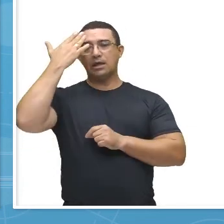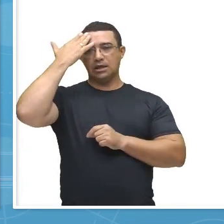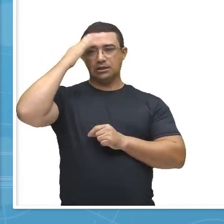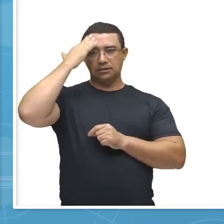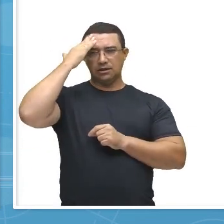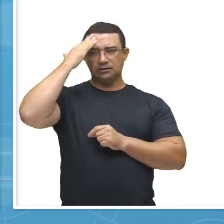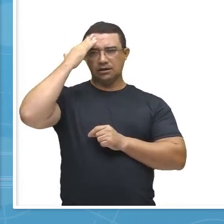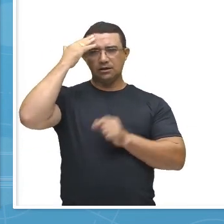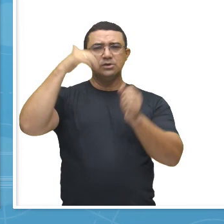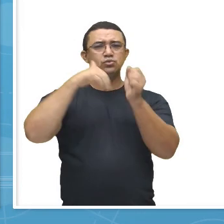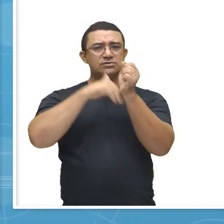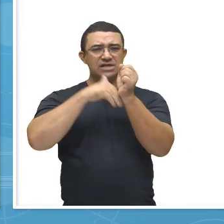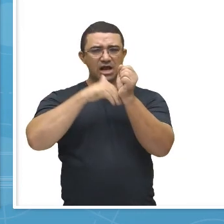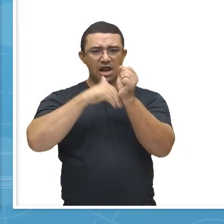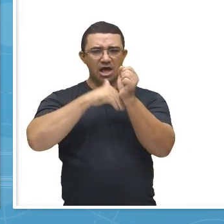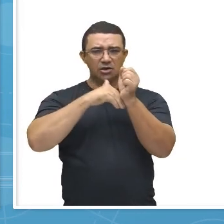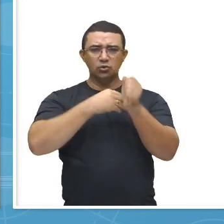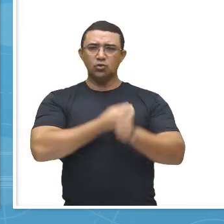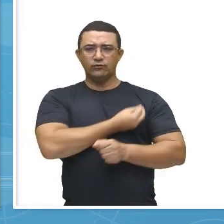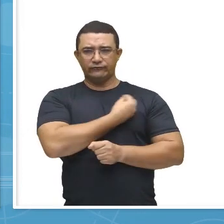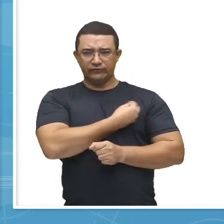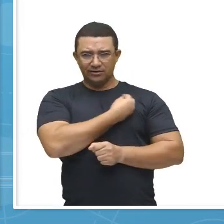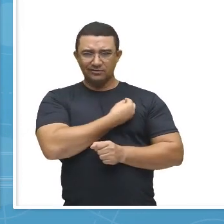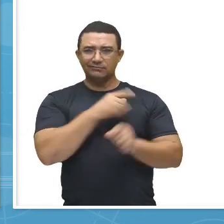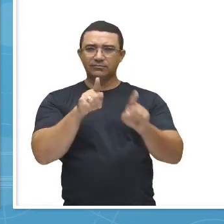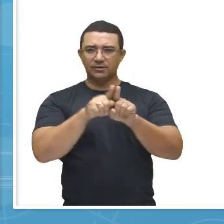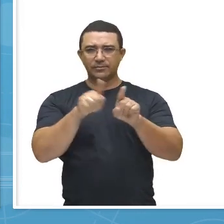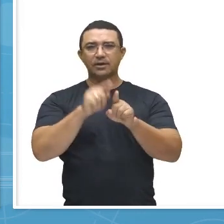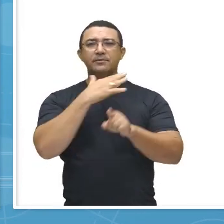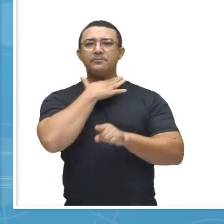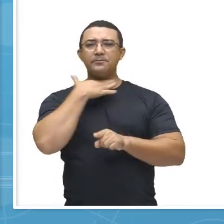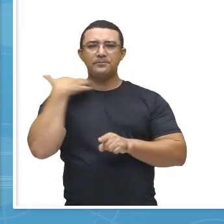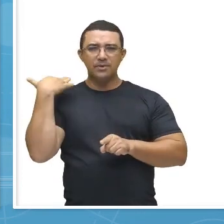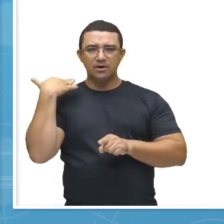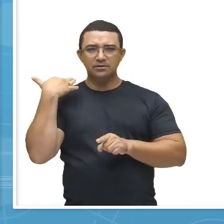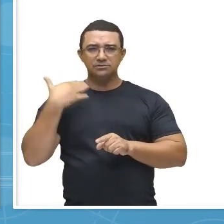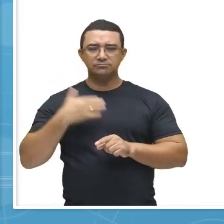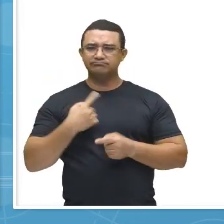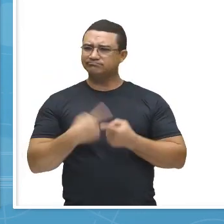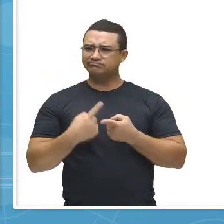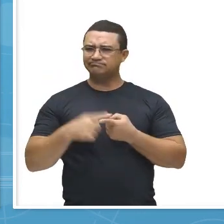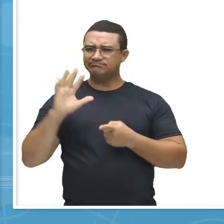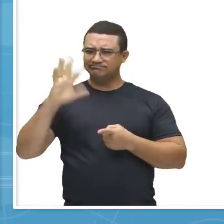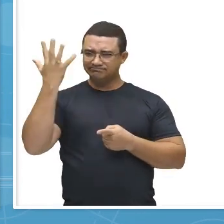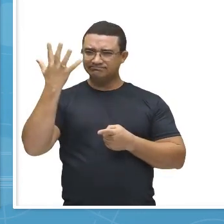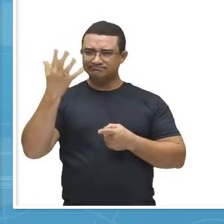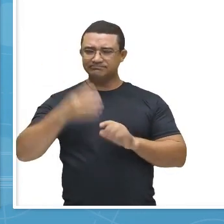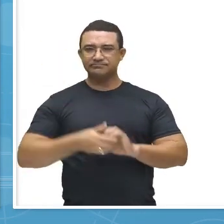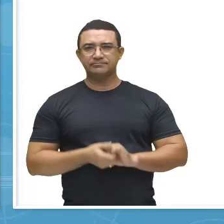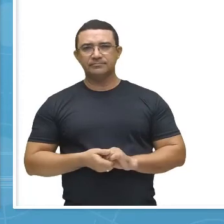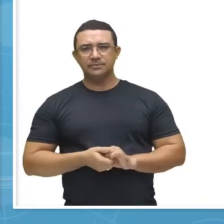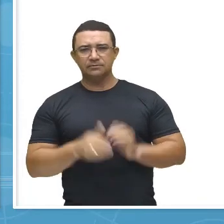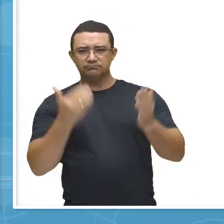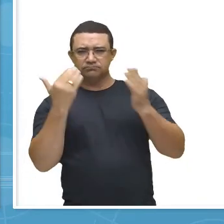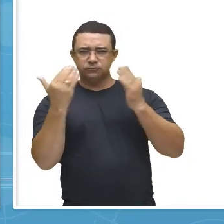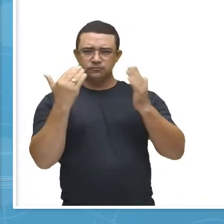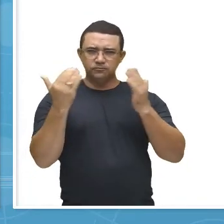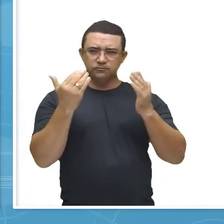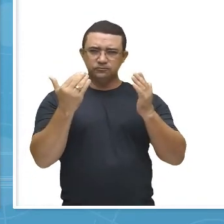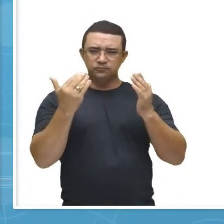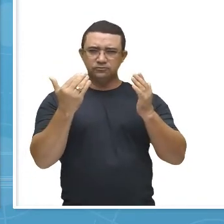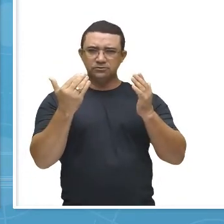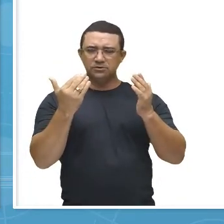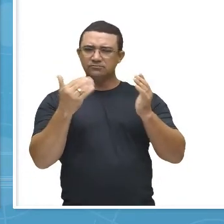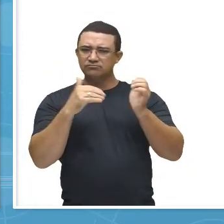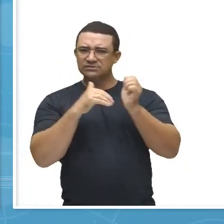mistério da vida e da morte. Por que que isso ocorre? Em uma análise, quando se depara com o